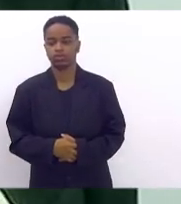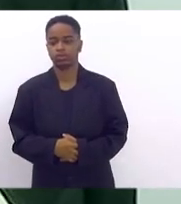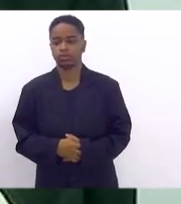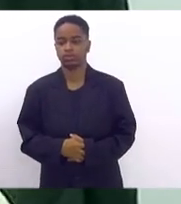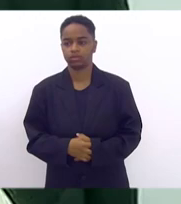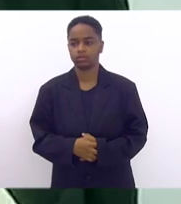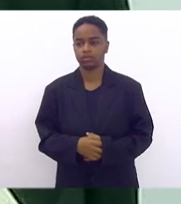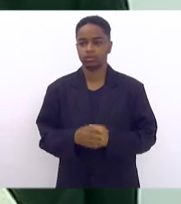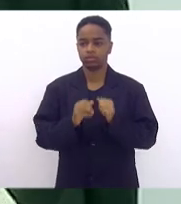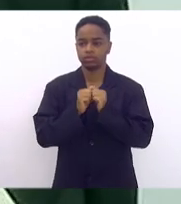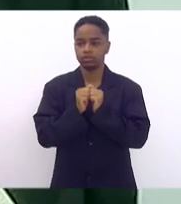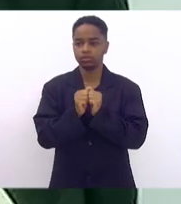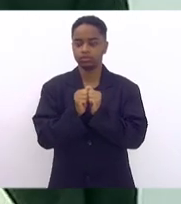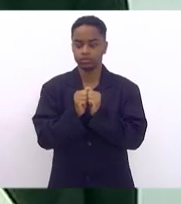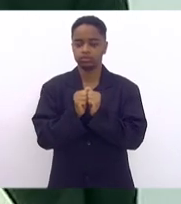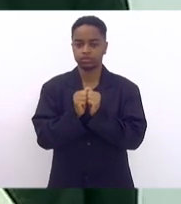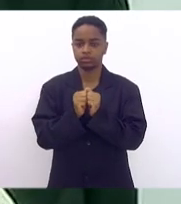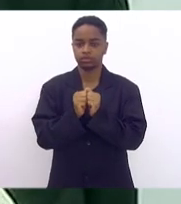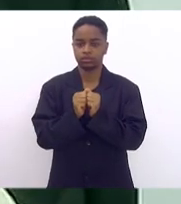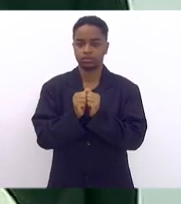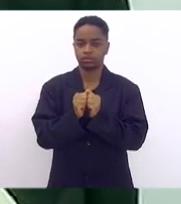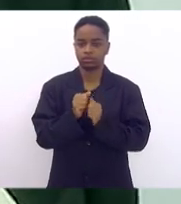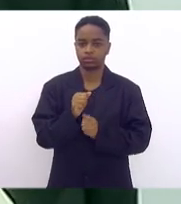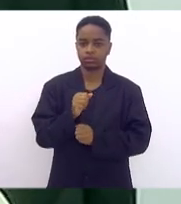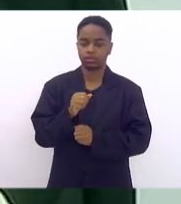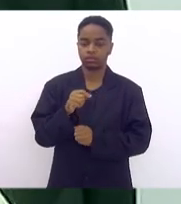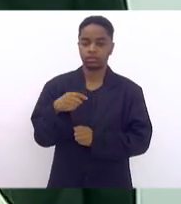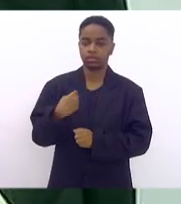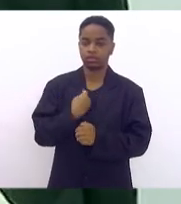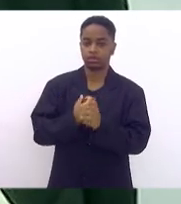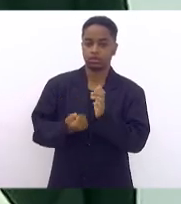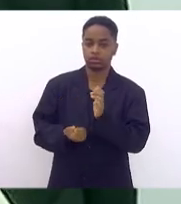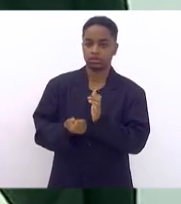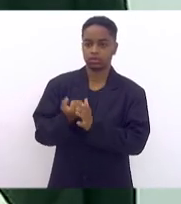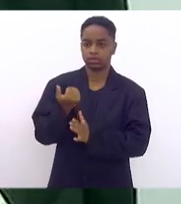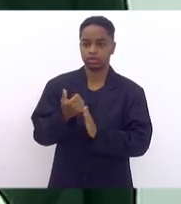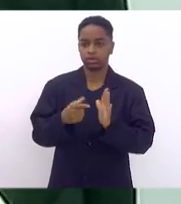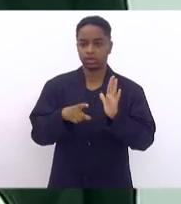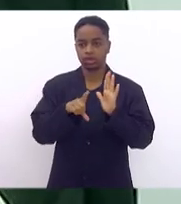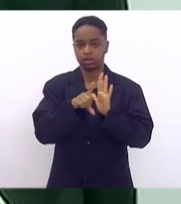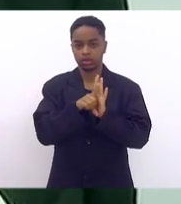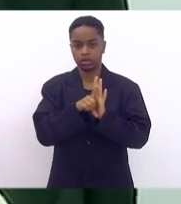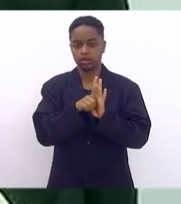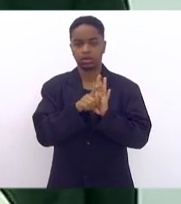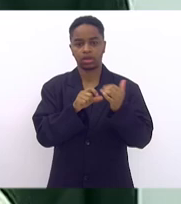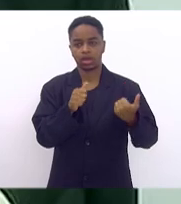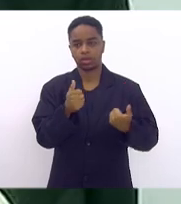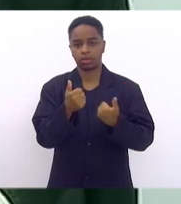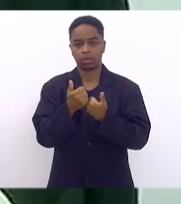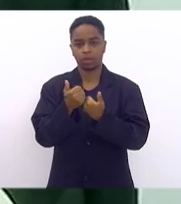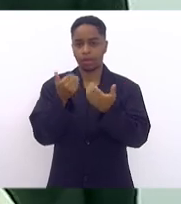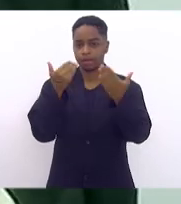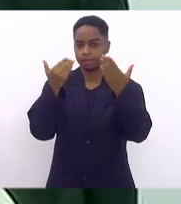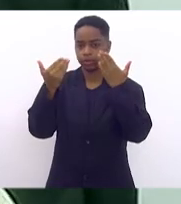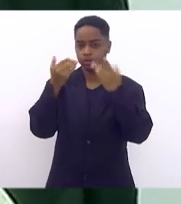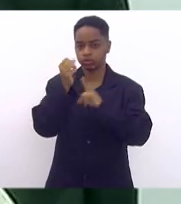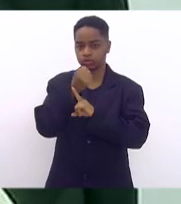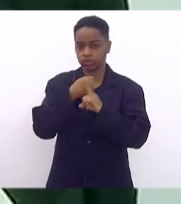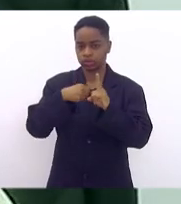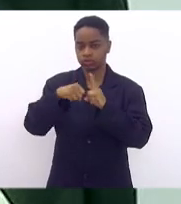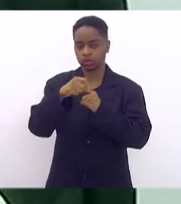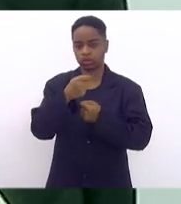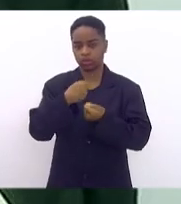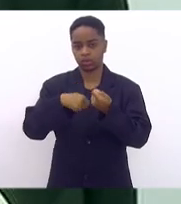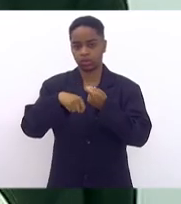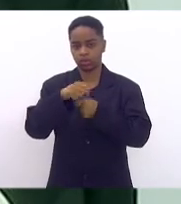sentido que promover aquela lei do apoio psicossocial e econômico na